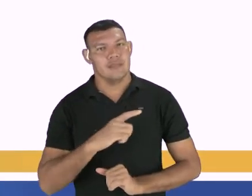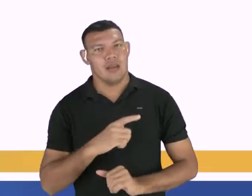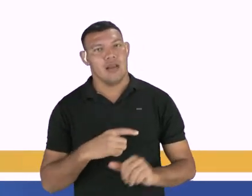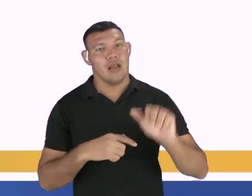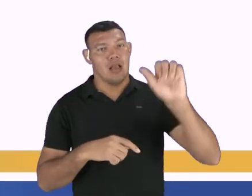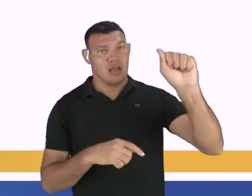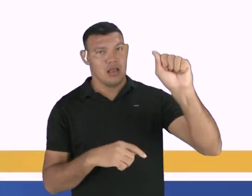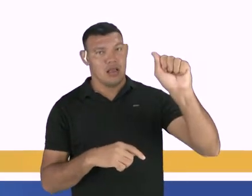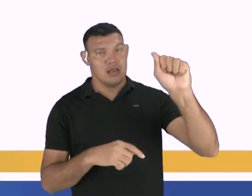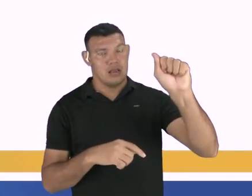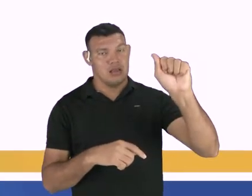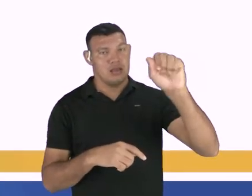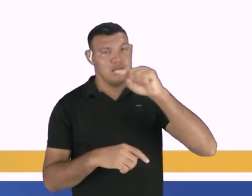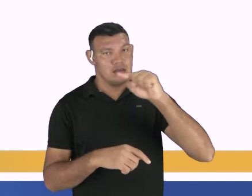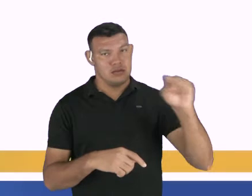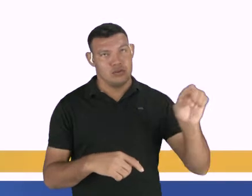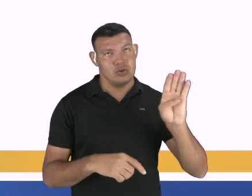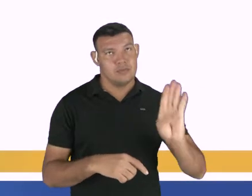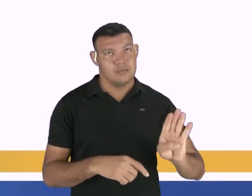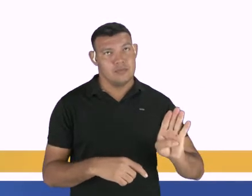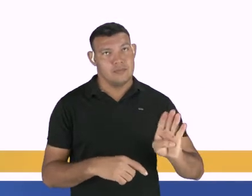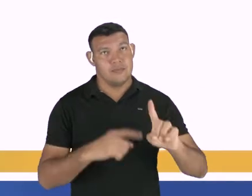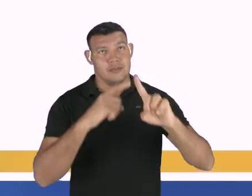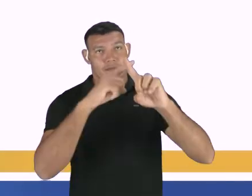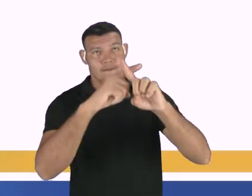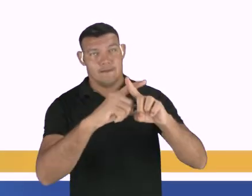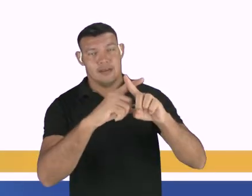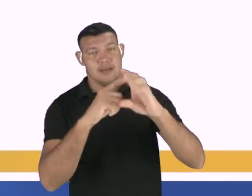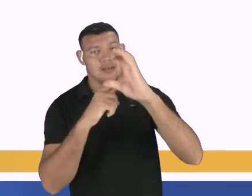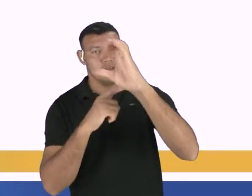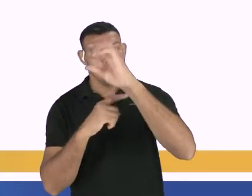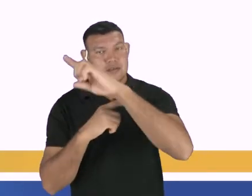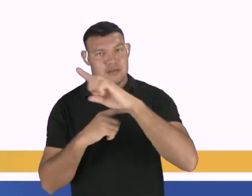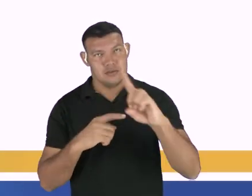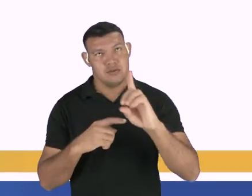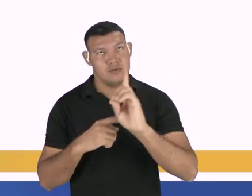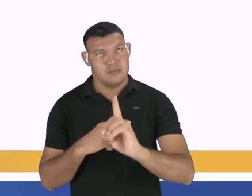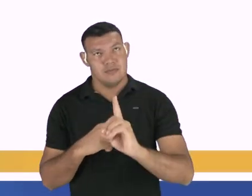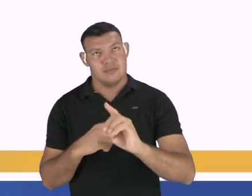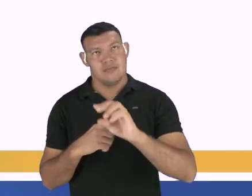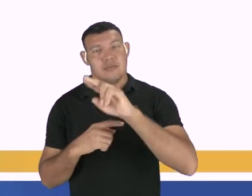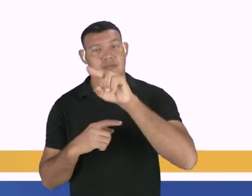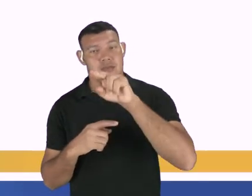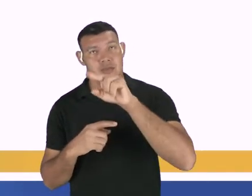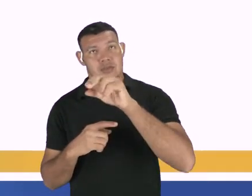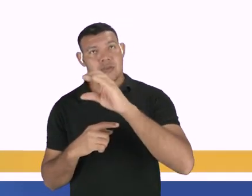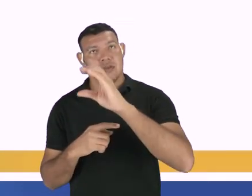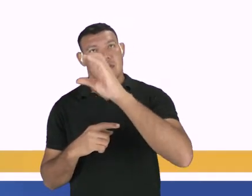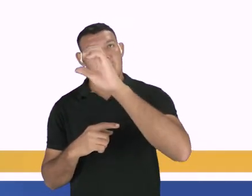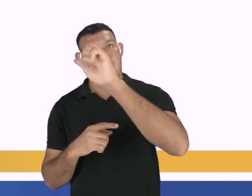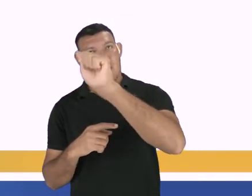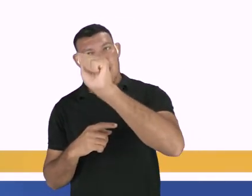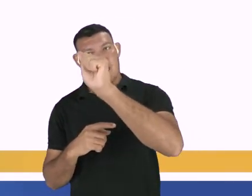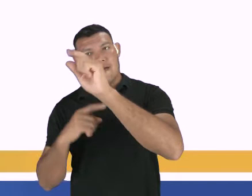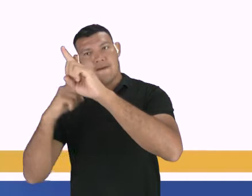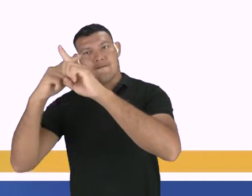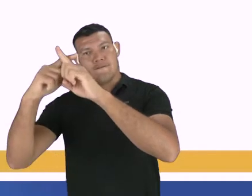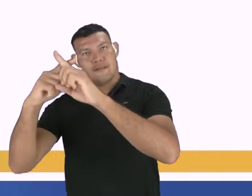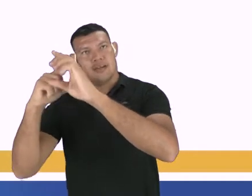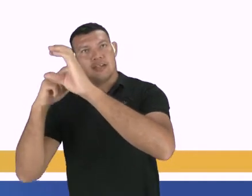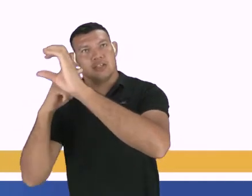sobre B vezes C sobre D. Então, o que é respeitando as posições? Eu vou estar multiplicando o